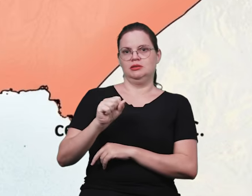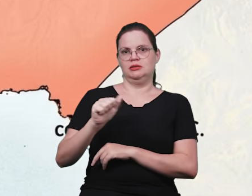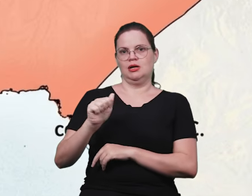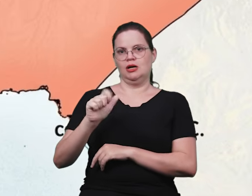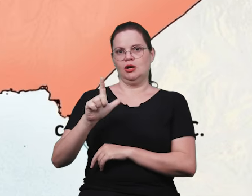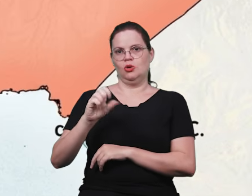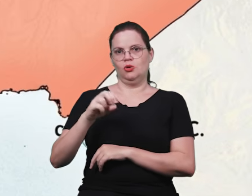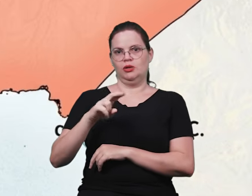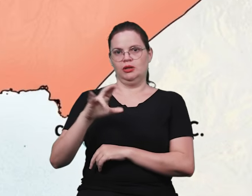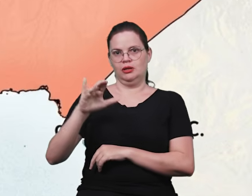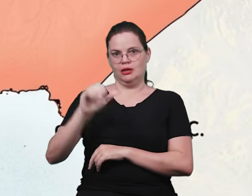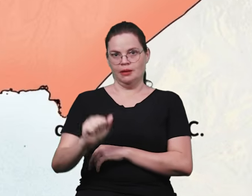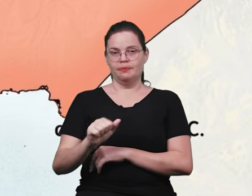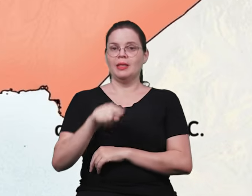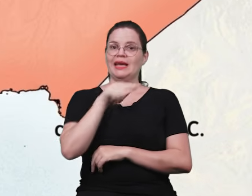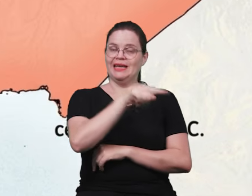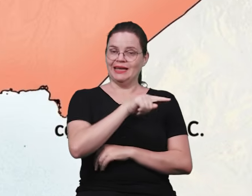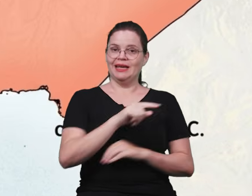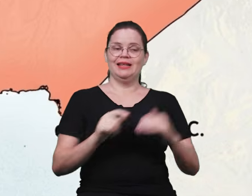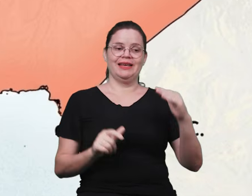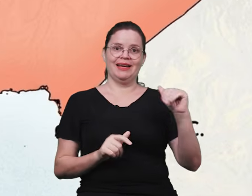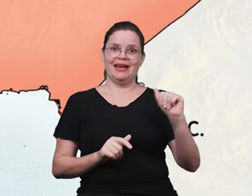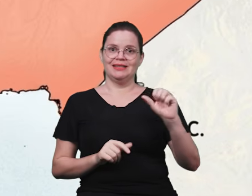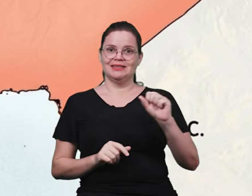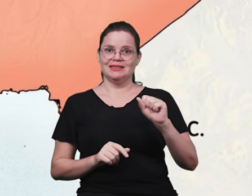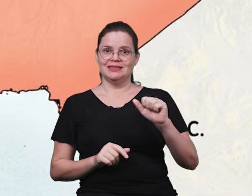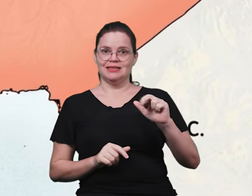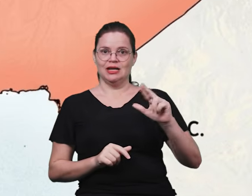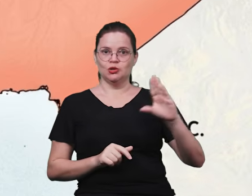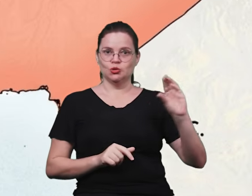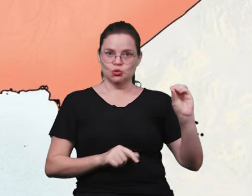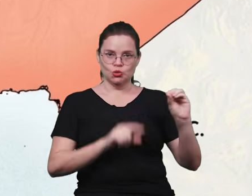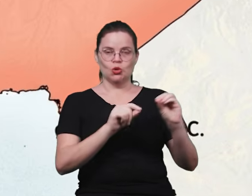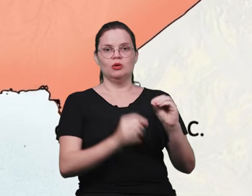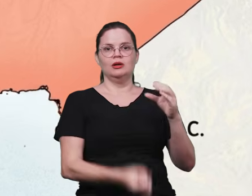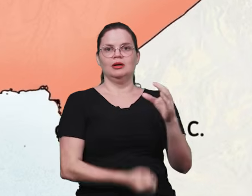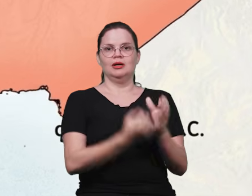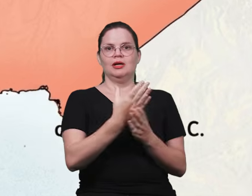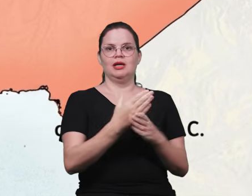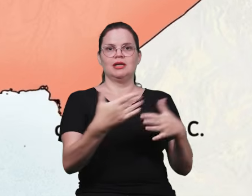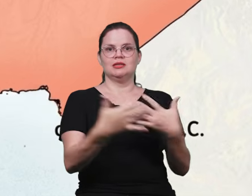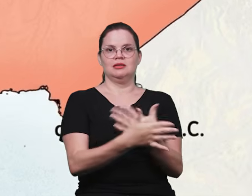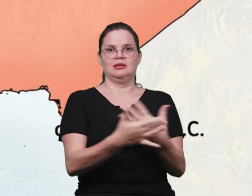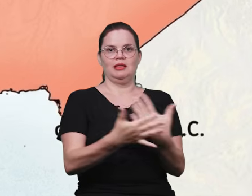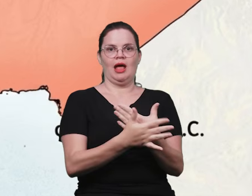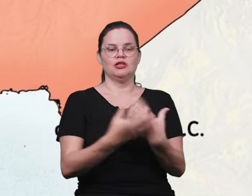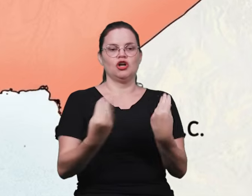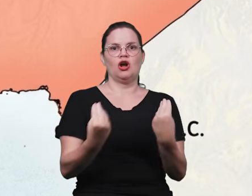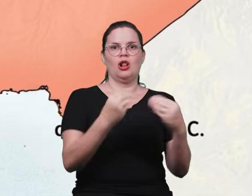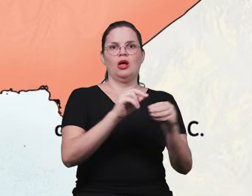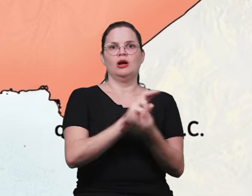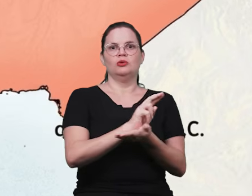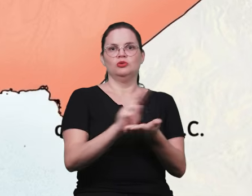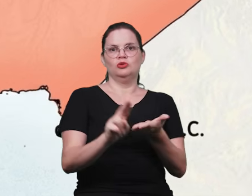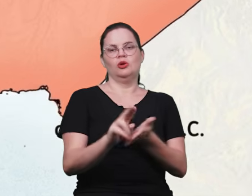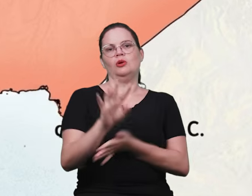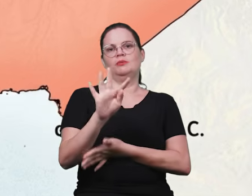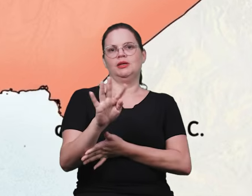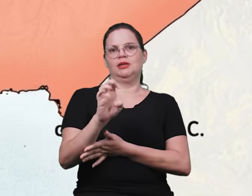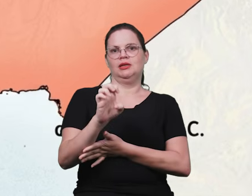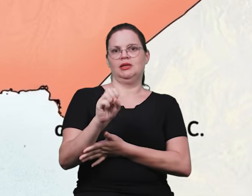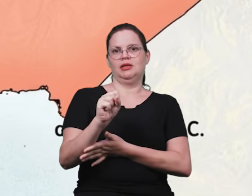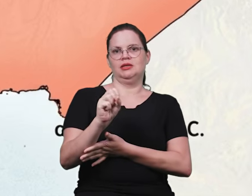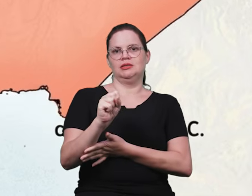uma cidade que recebe o mesmo nome e onde, na passagem de Paulo, é gerada a igreja